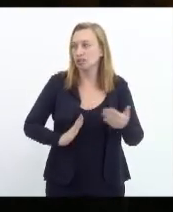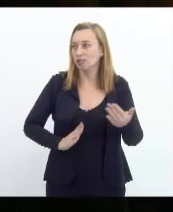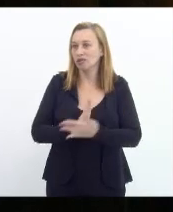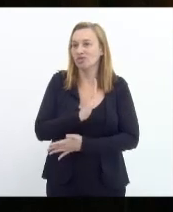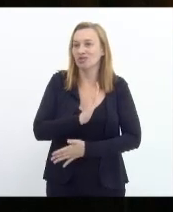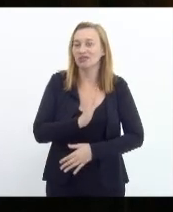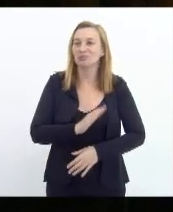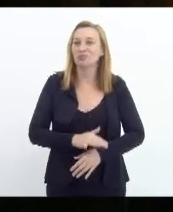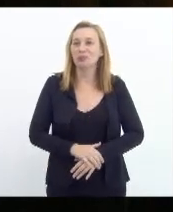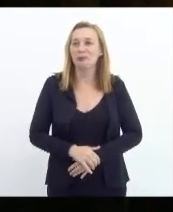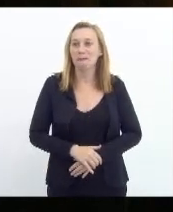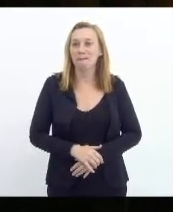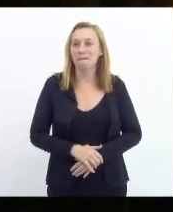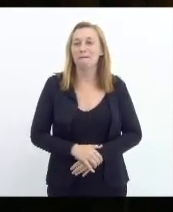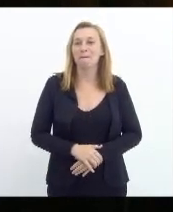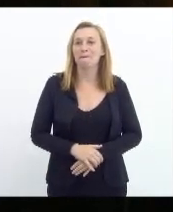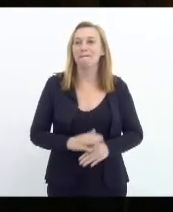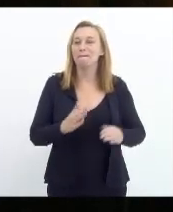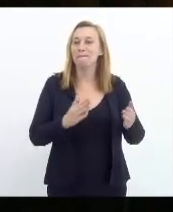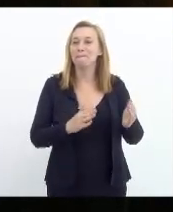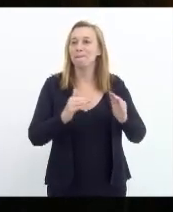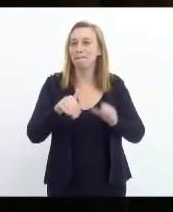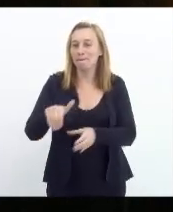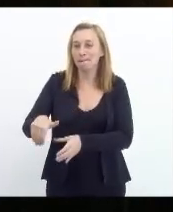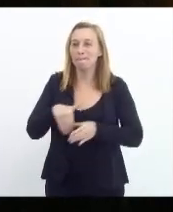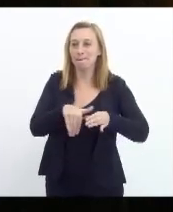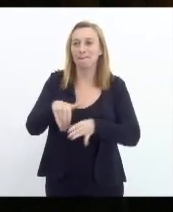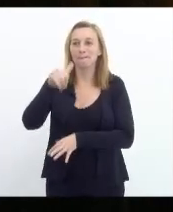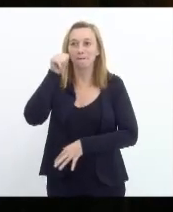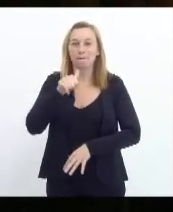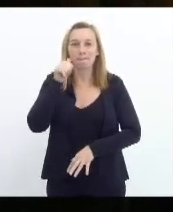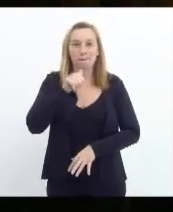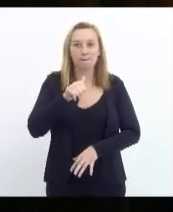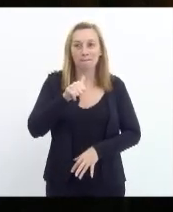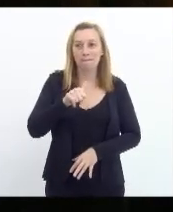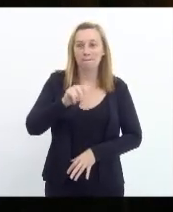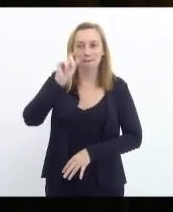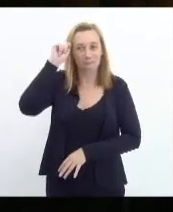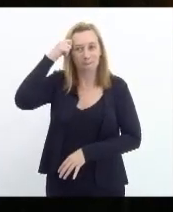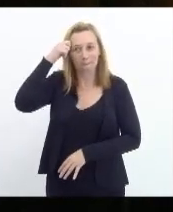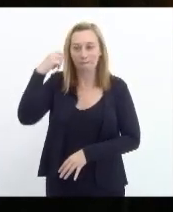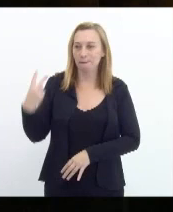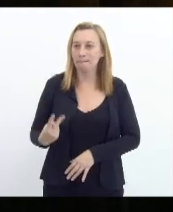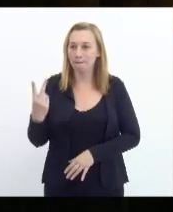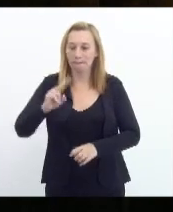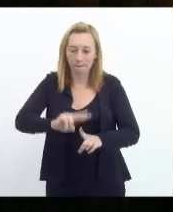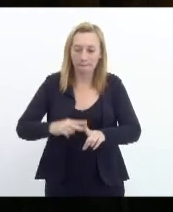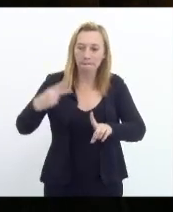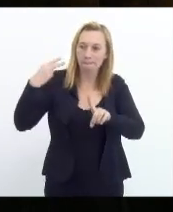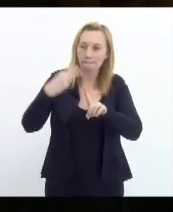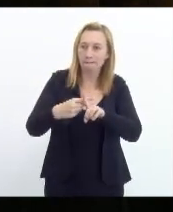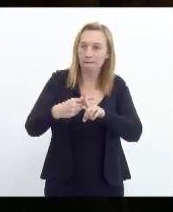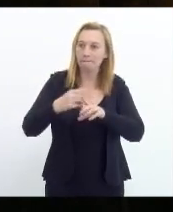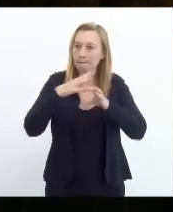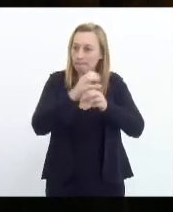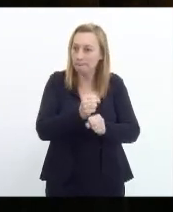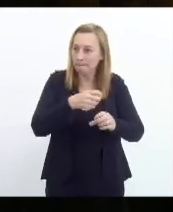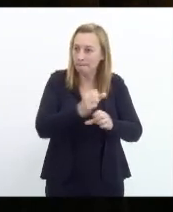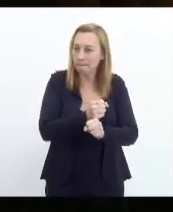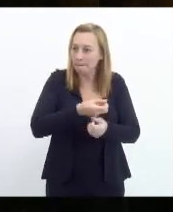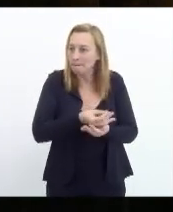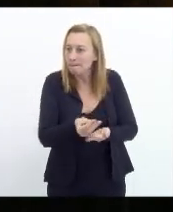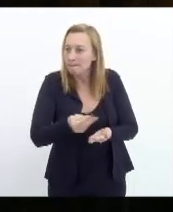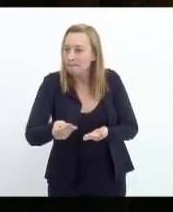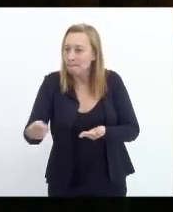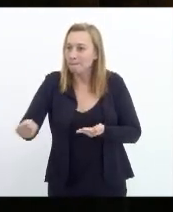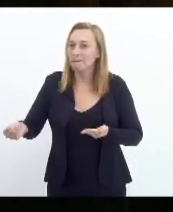no Congresso os votos de mulheres e negros terão valor dobrado na hora de calcular distribuição